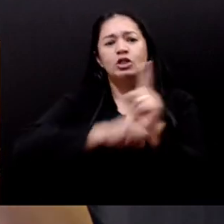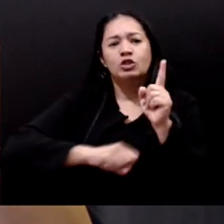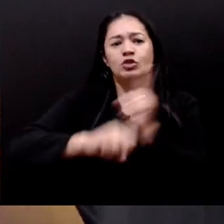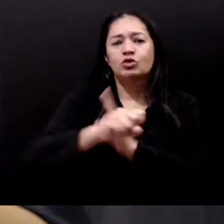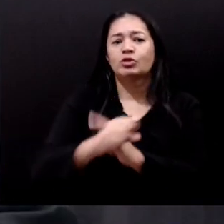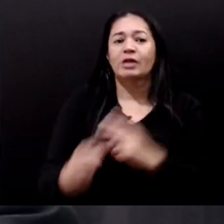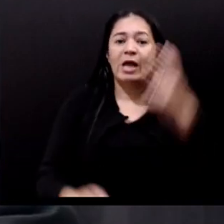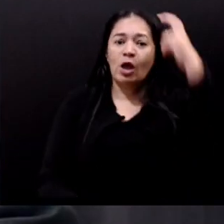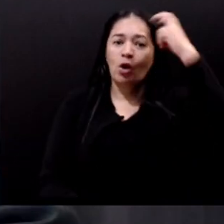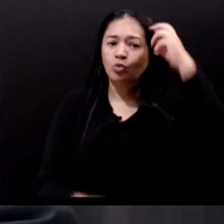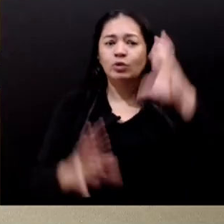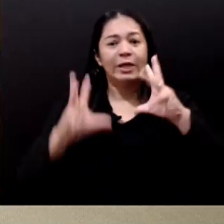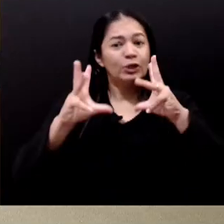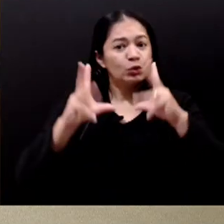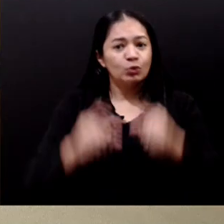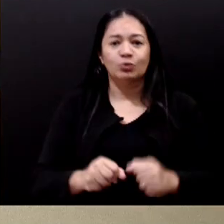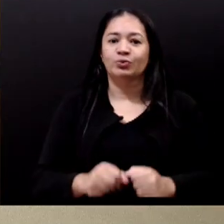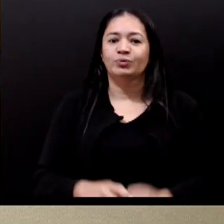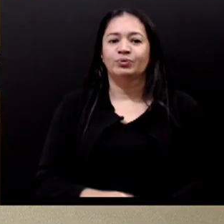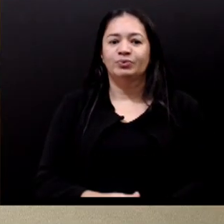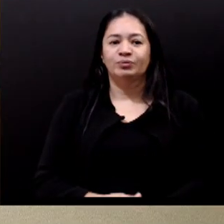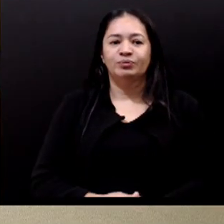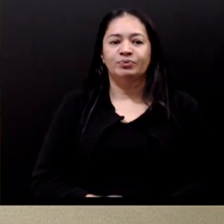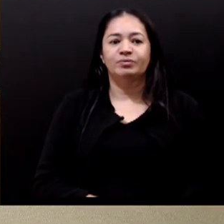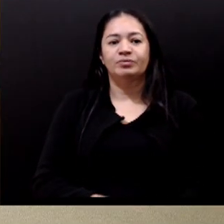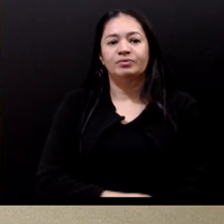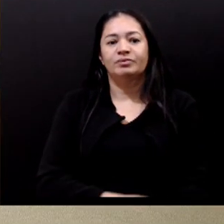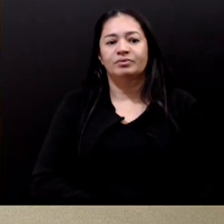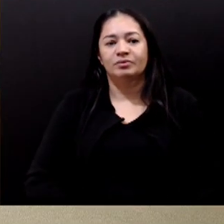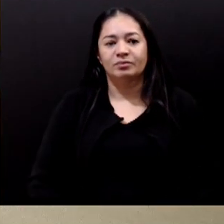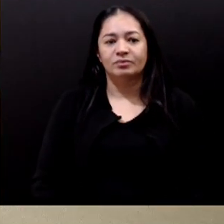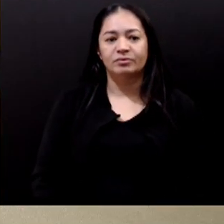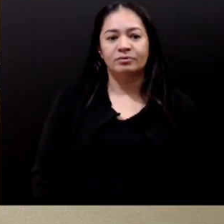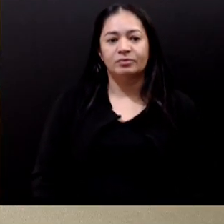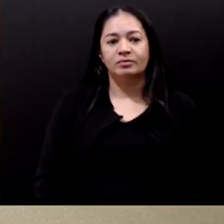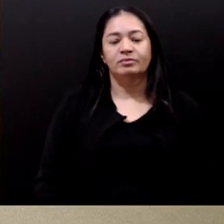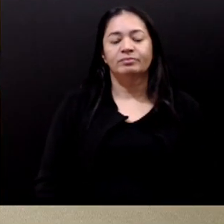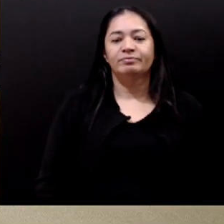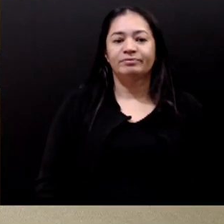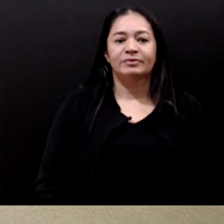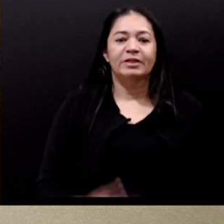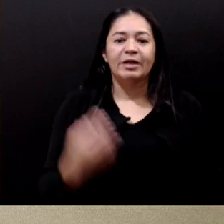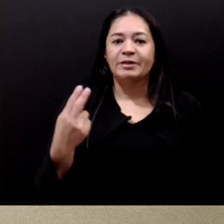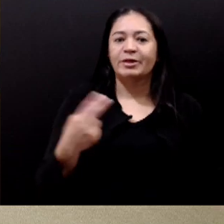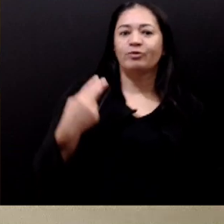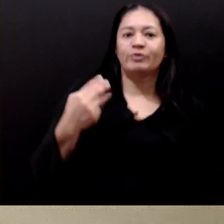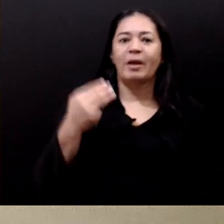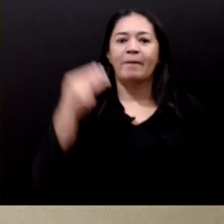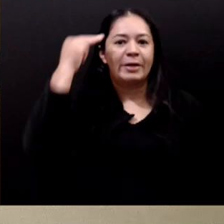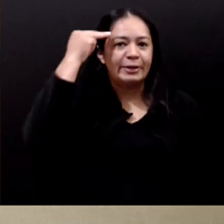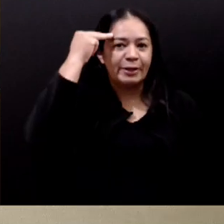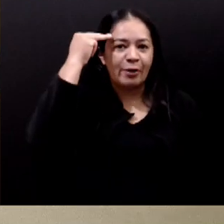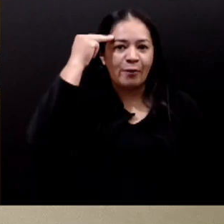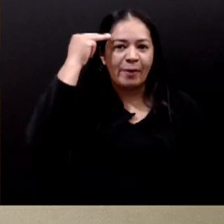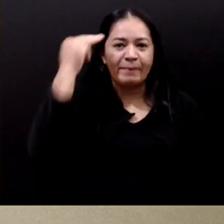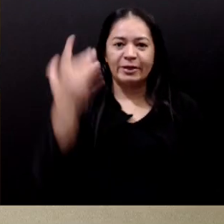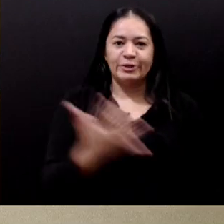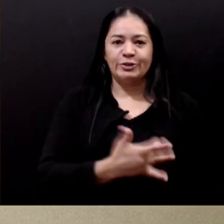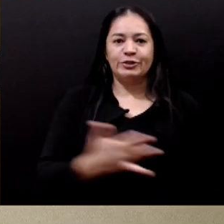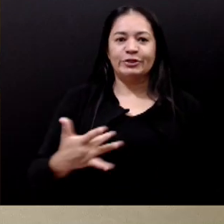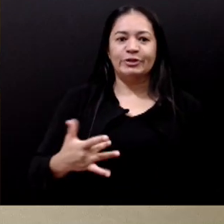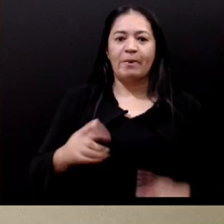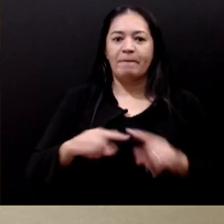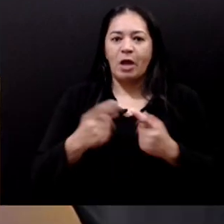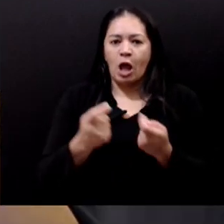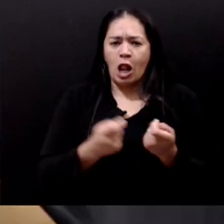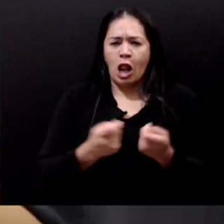tudo, né? Olha só, né, bem interessante. Então, não tem como ter uma mente saudável Sim. Aham. controlando a alimentação ao